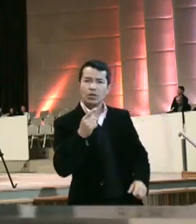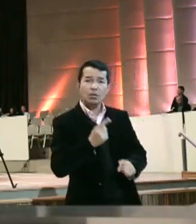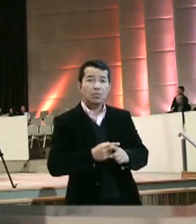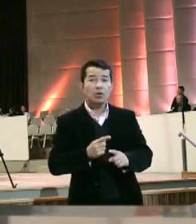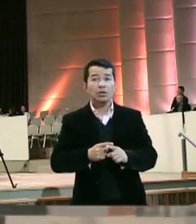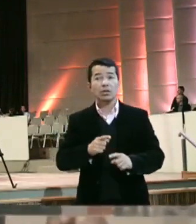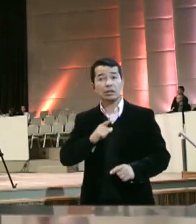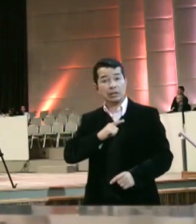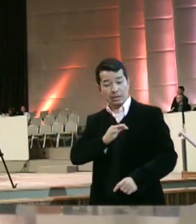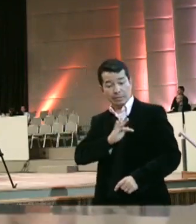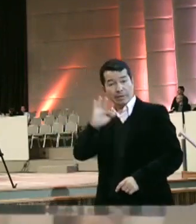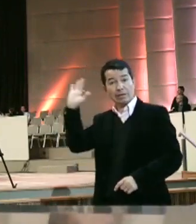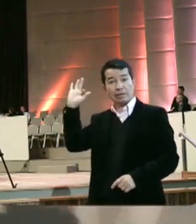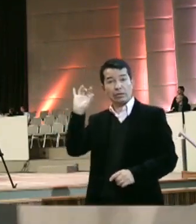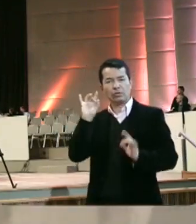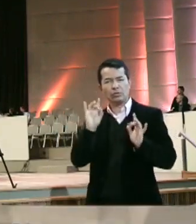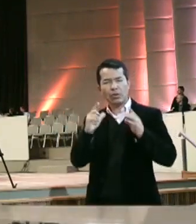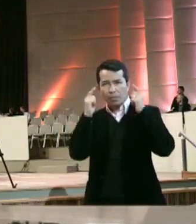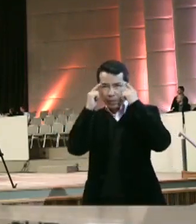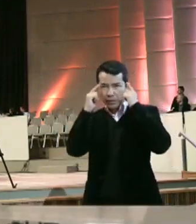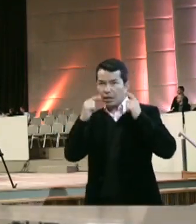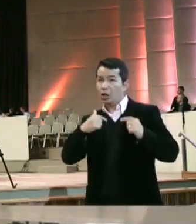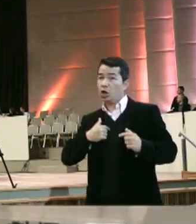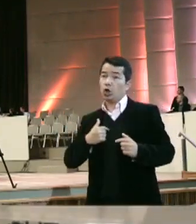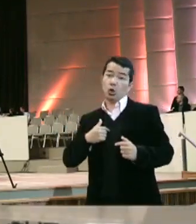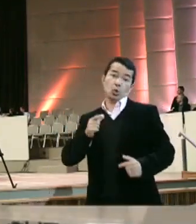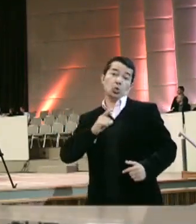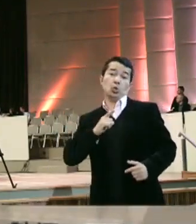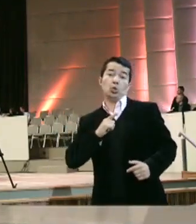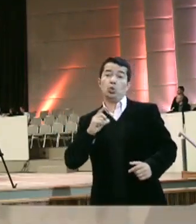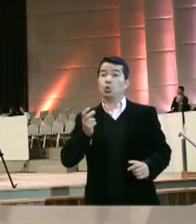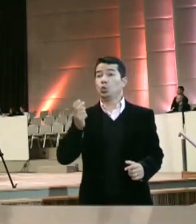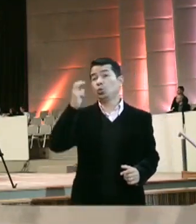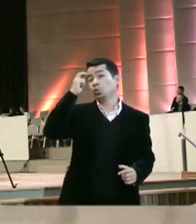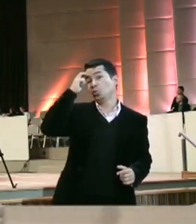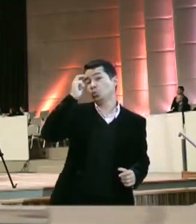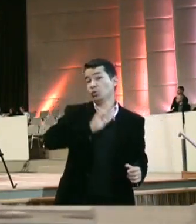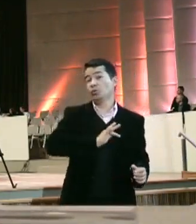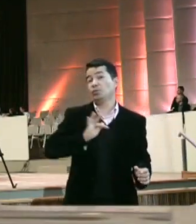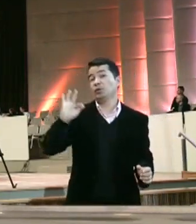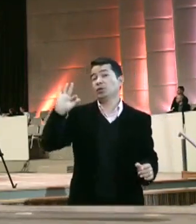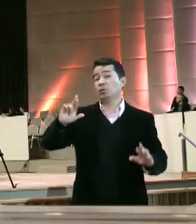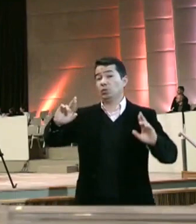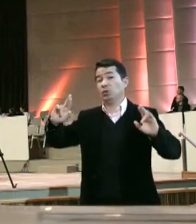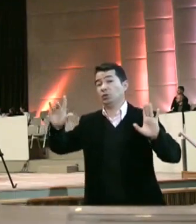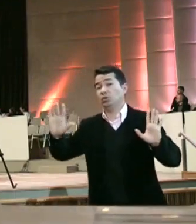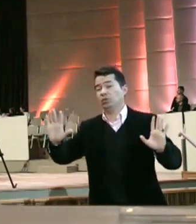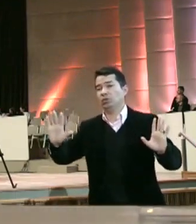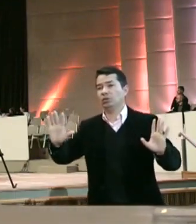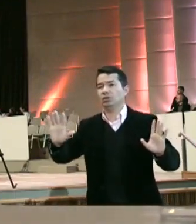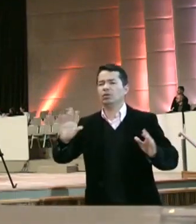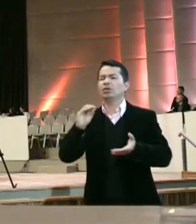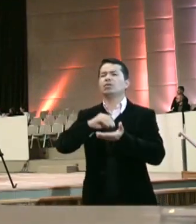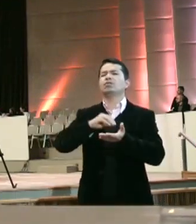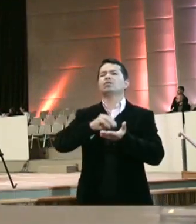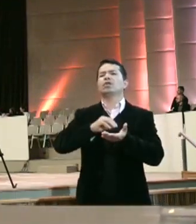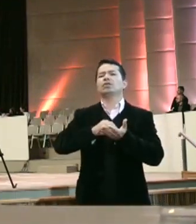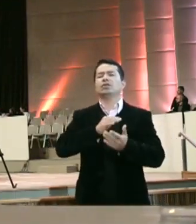dos costumes dos fariseus. Mas eles não eram capazes de olhar para o coração